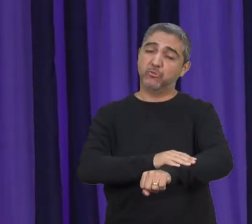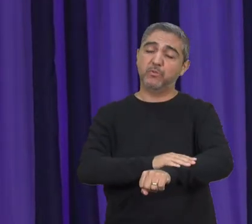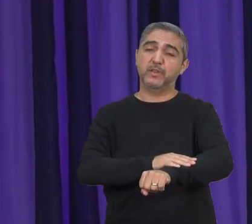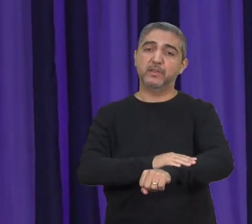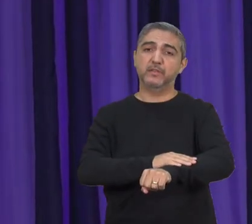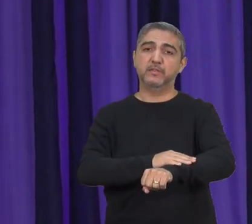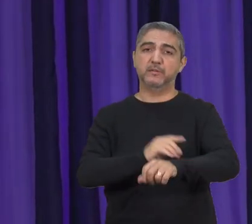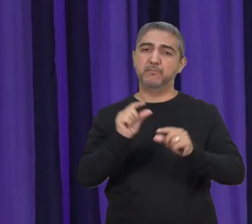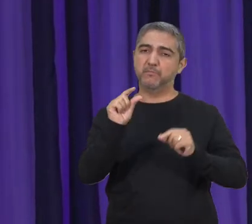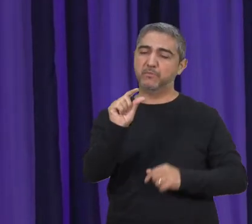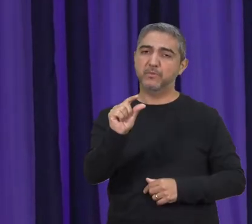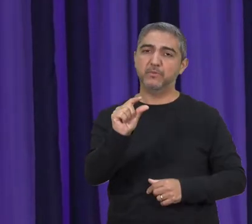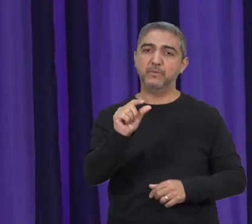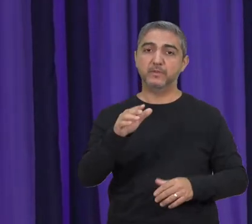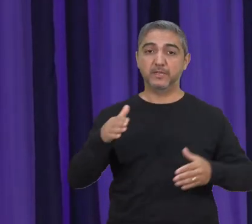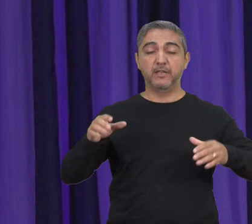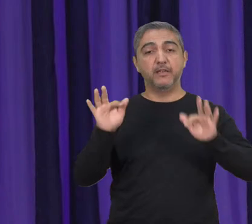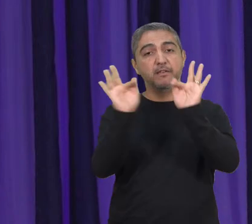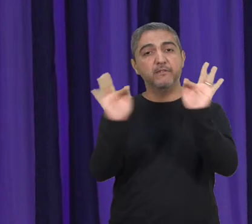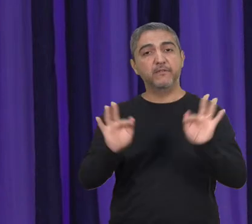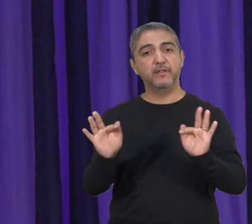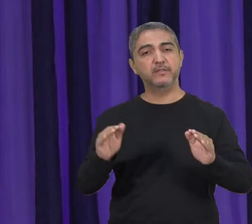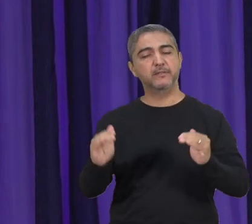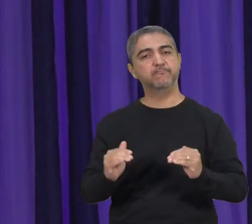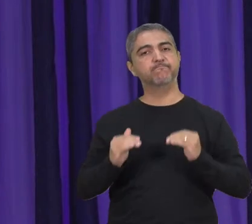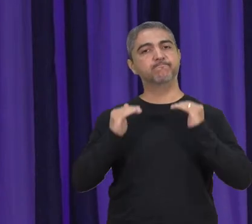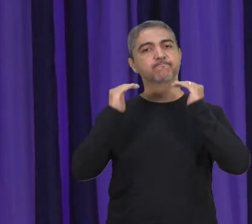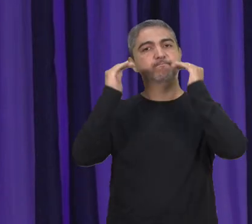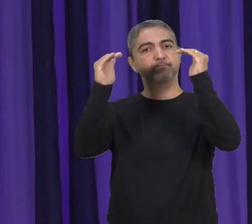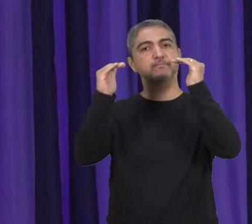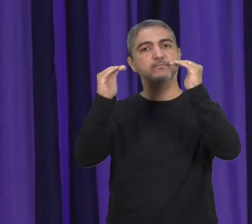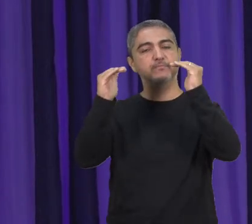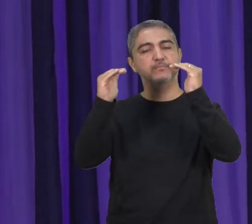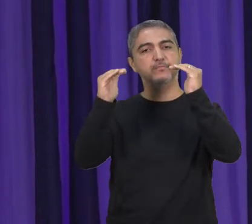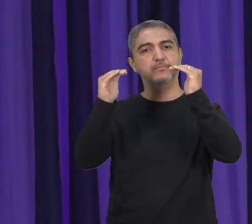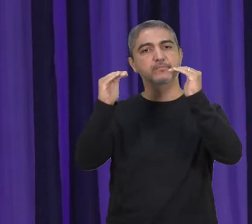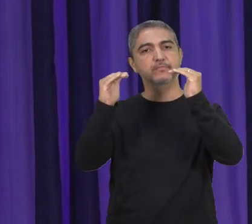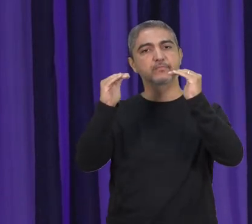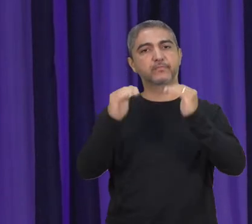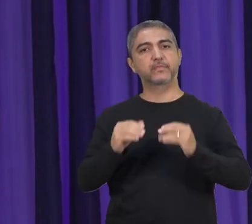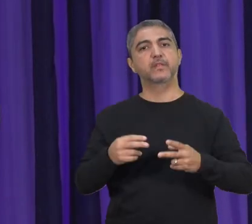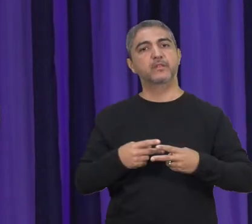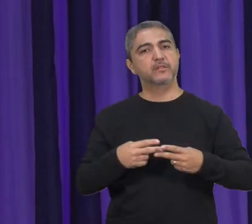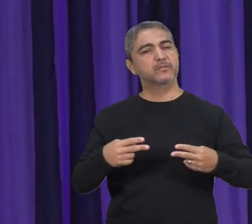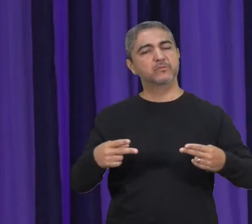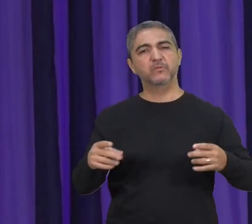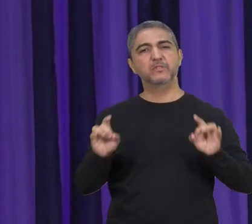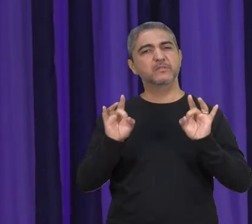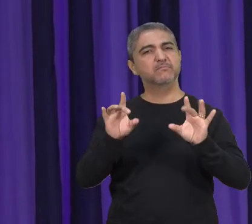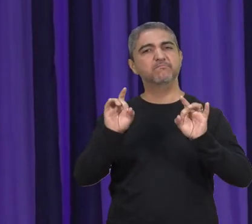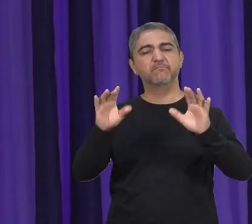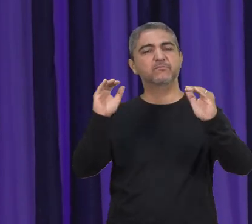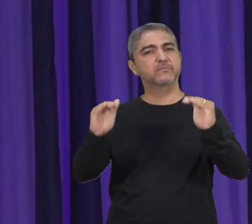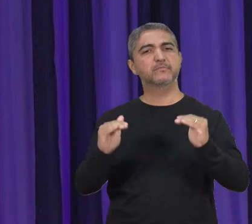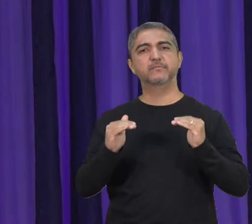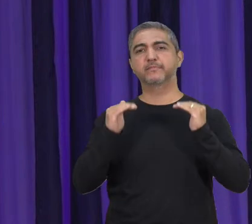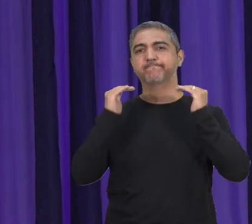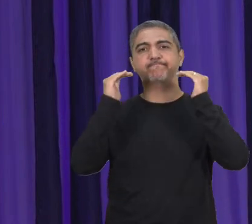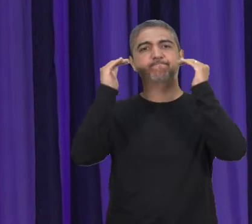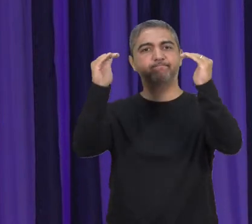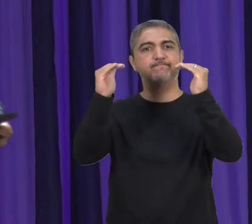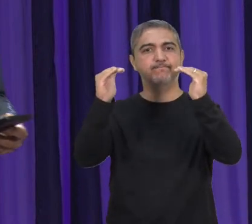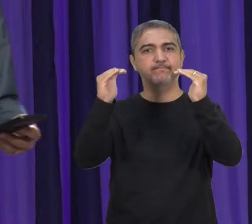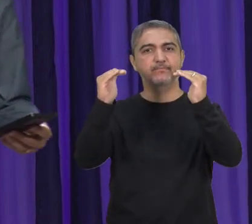mais felicidade. Esses são benefícios impressionantes.